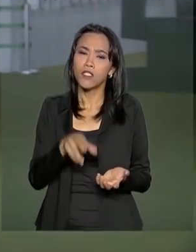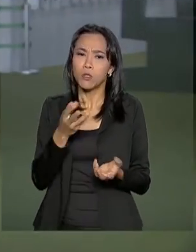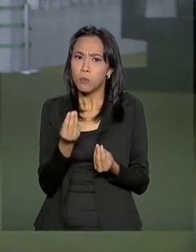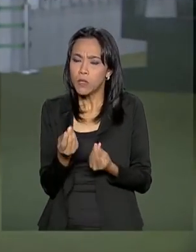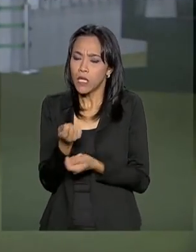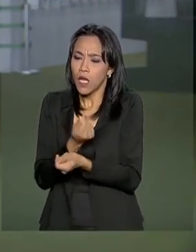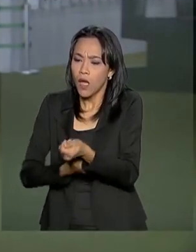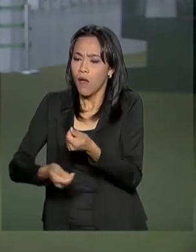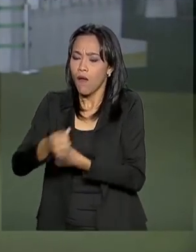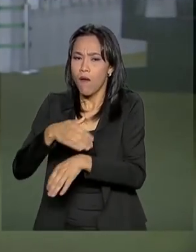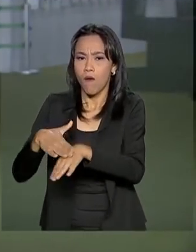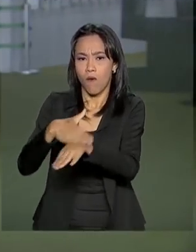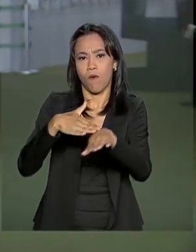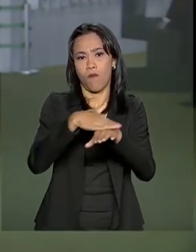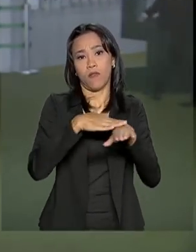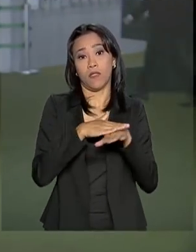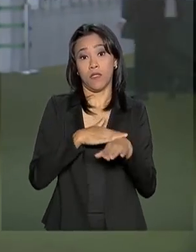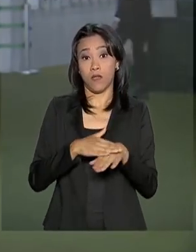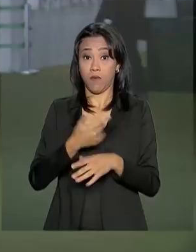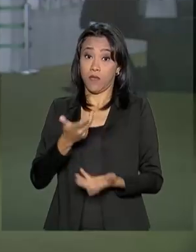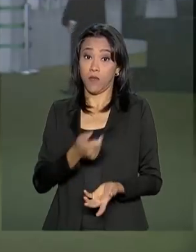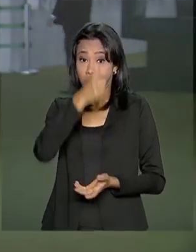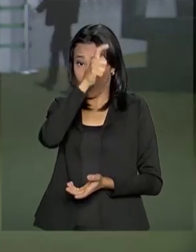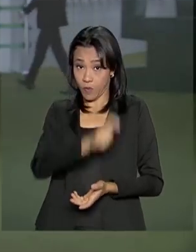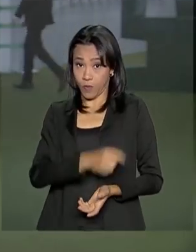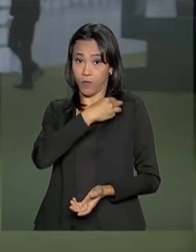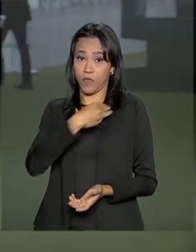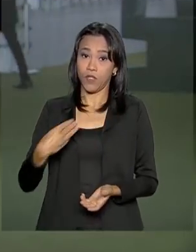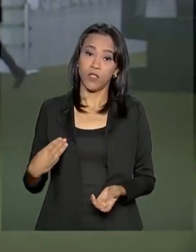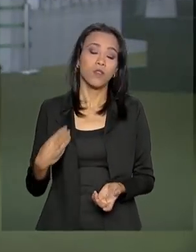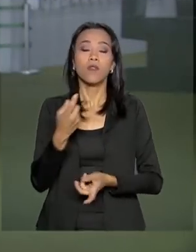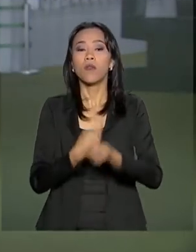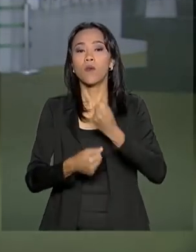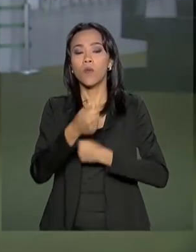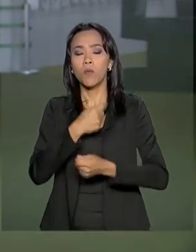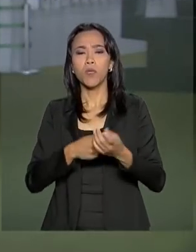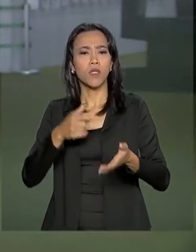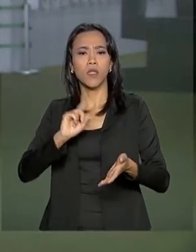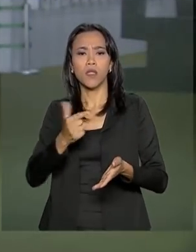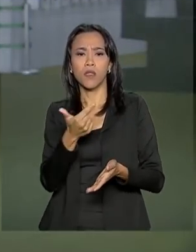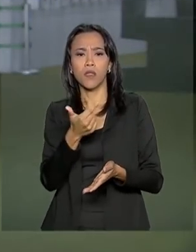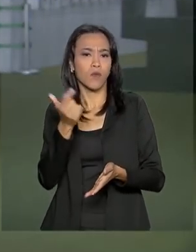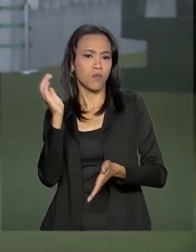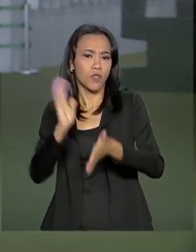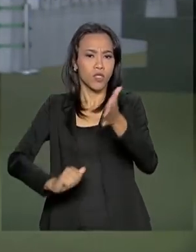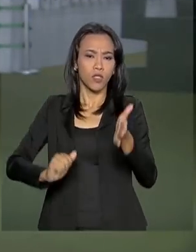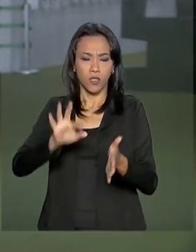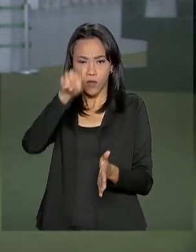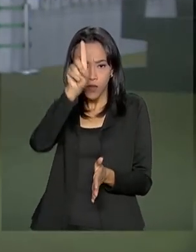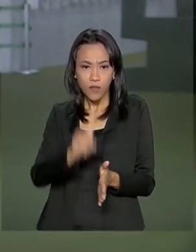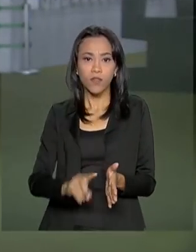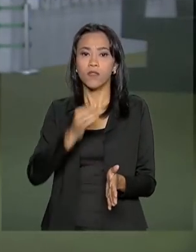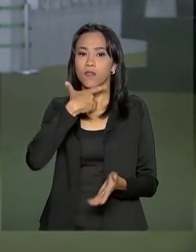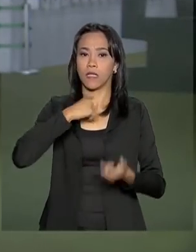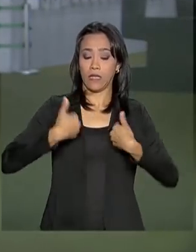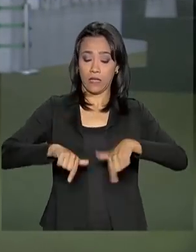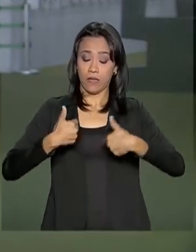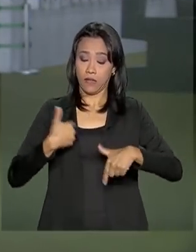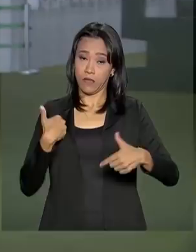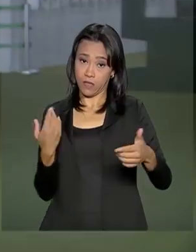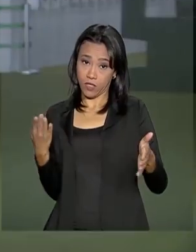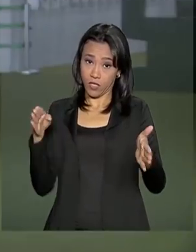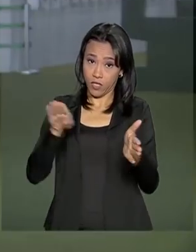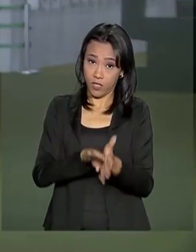segundo o ministro da Economia, Paulo Guedes, o texto não mexe com direitos trabalhistas. Ao chegar aqui na Câmara dos